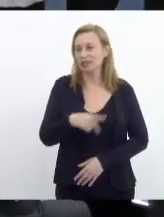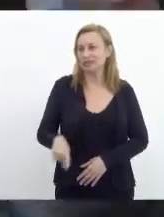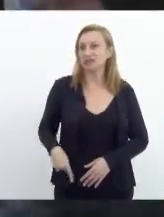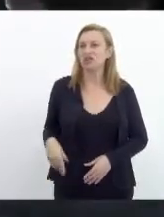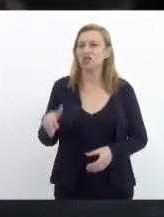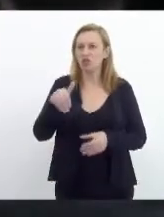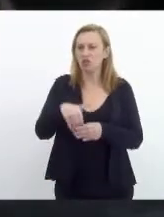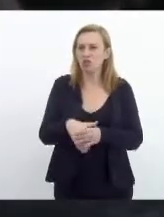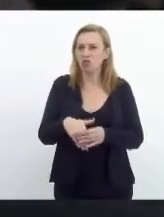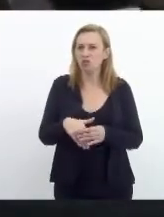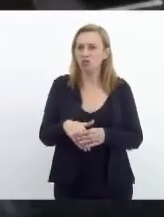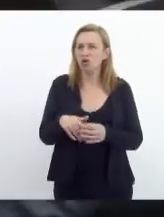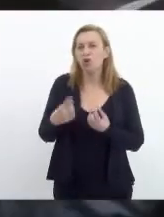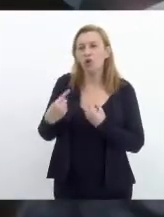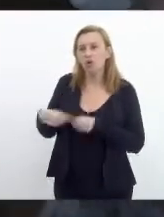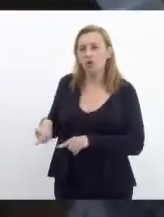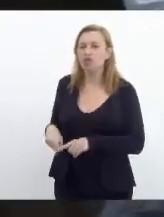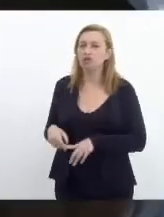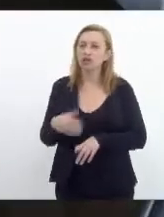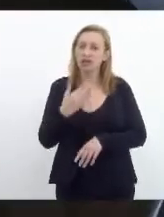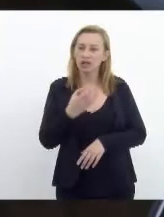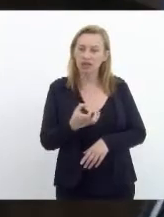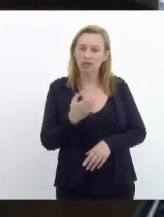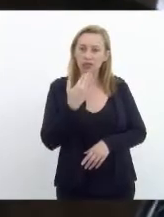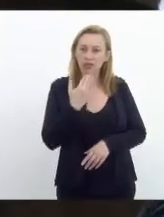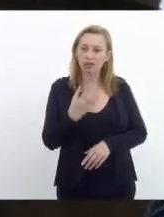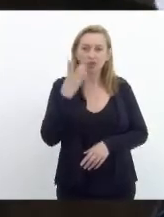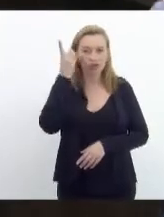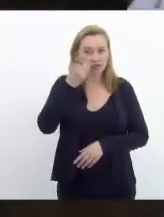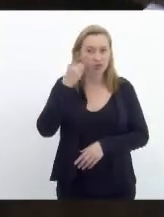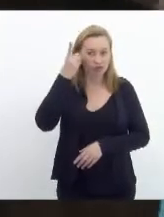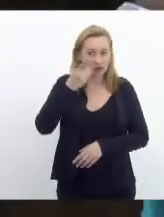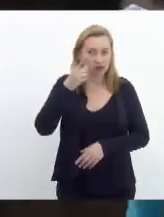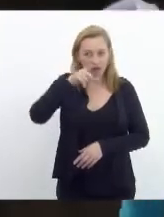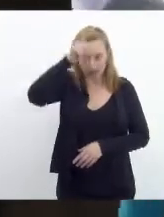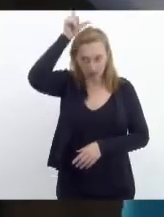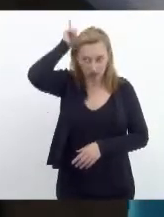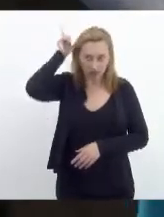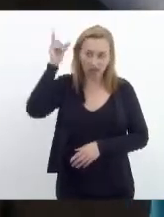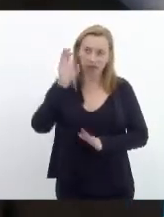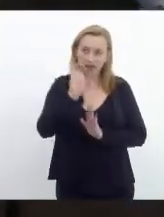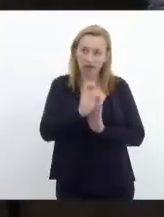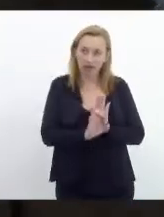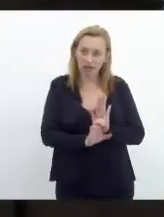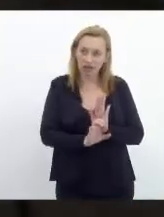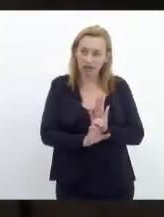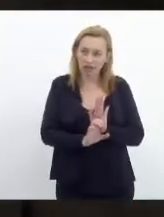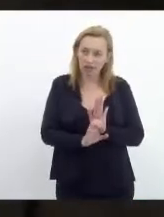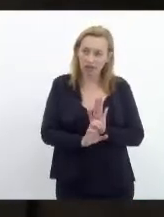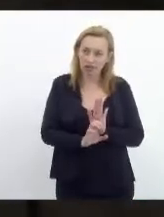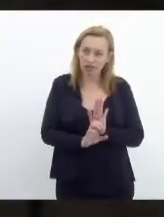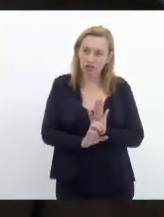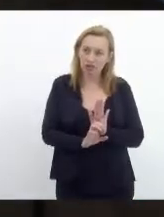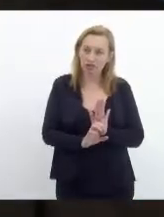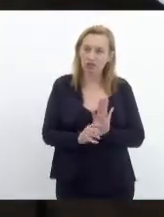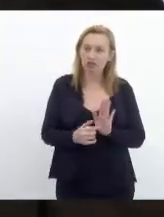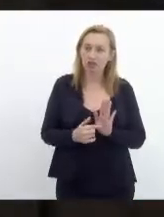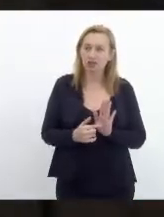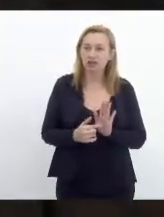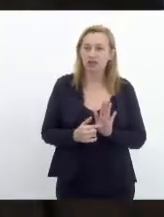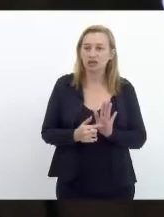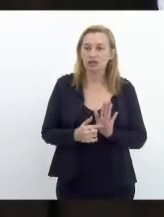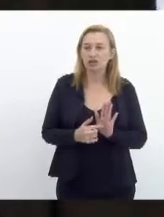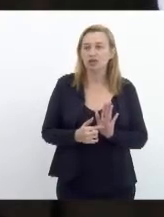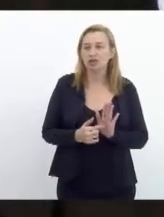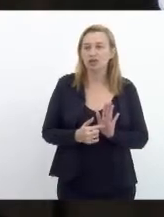voto divergente, mas queria sugerir ao deputado Luiz Paulo a emenda condicionando a decisão do CONFAS e o Poder